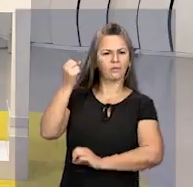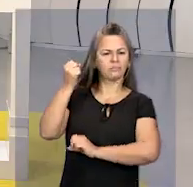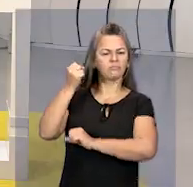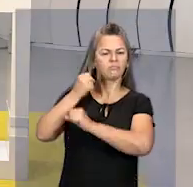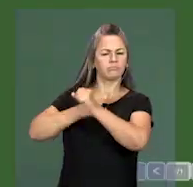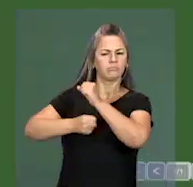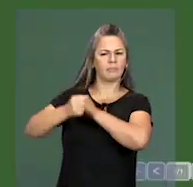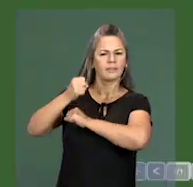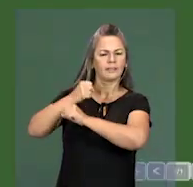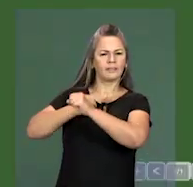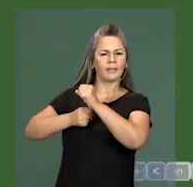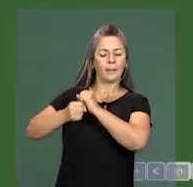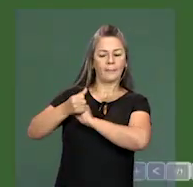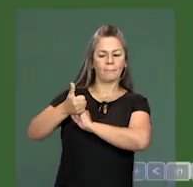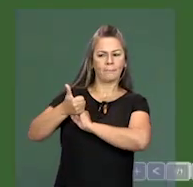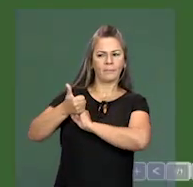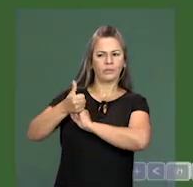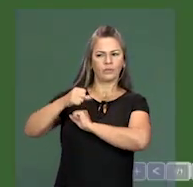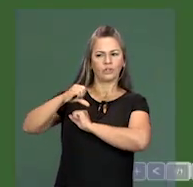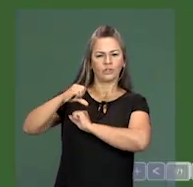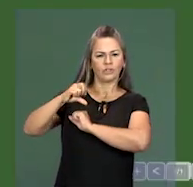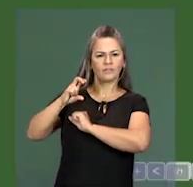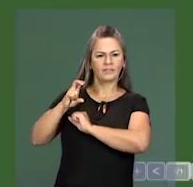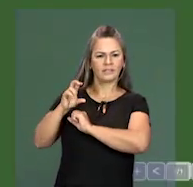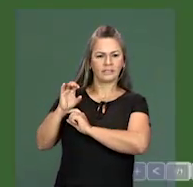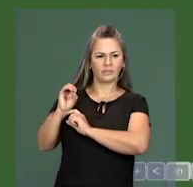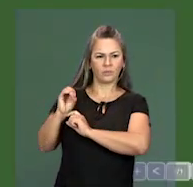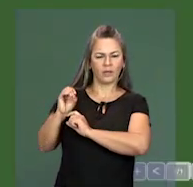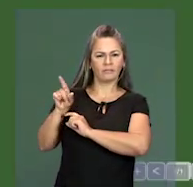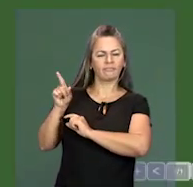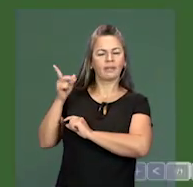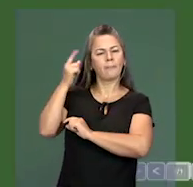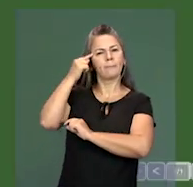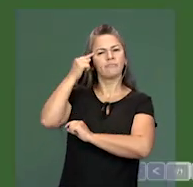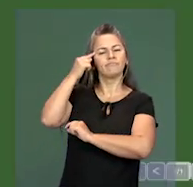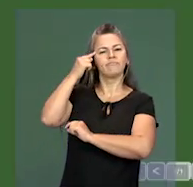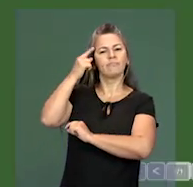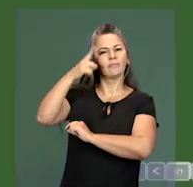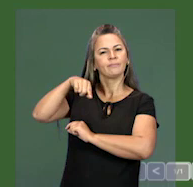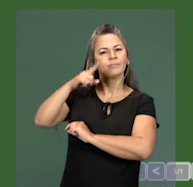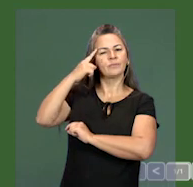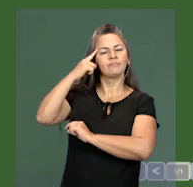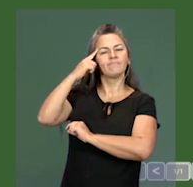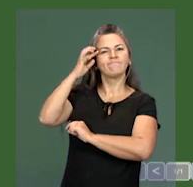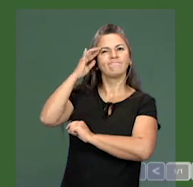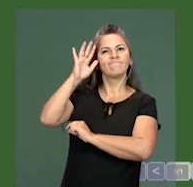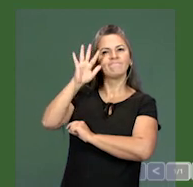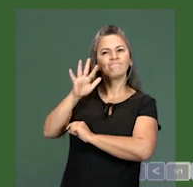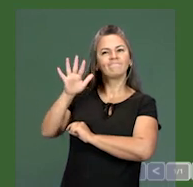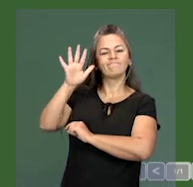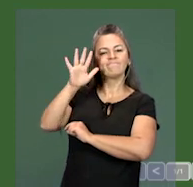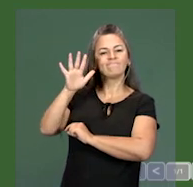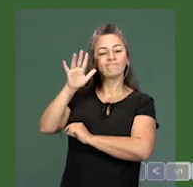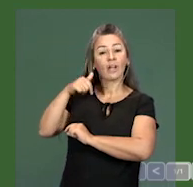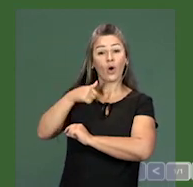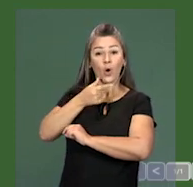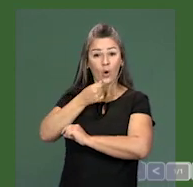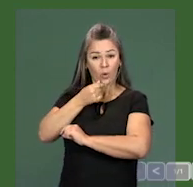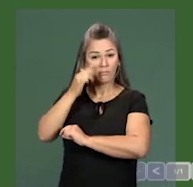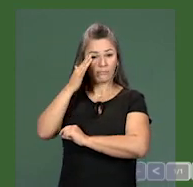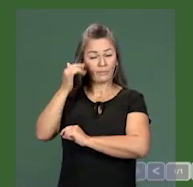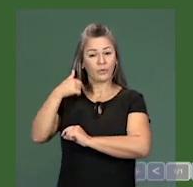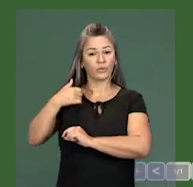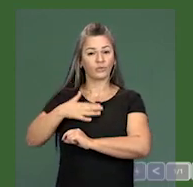ele nos faz pensar no abstrato. Era um artista que gostava de pintar, de desenhar